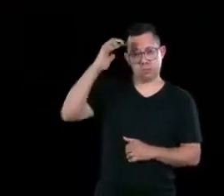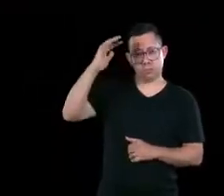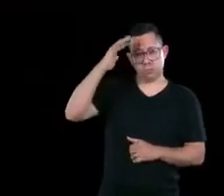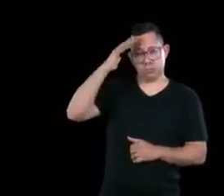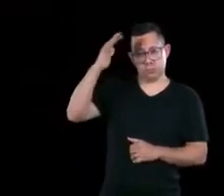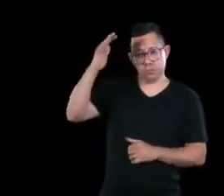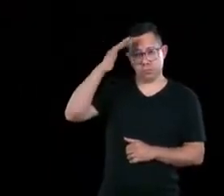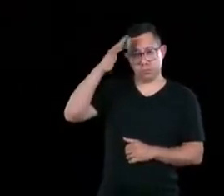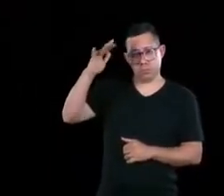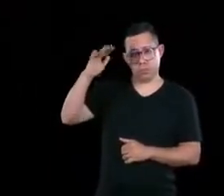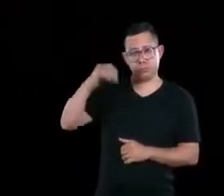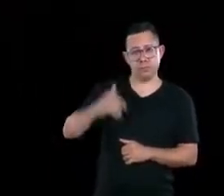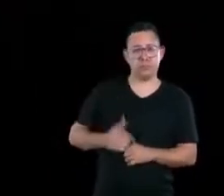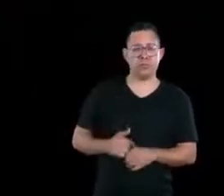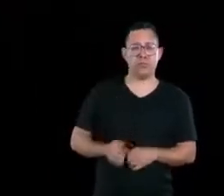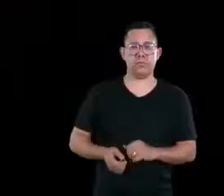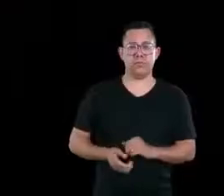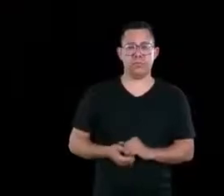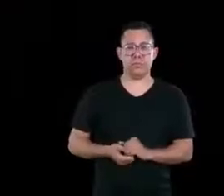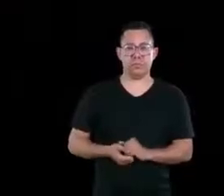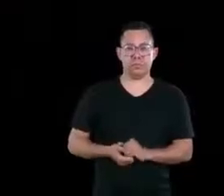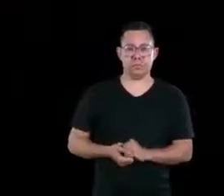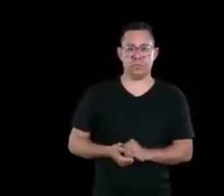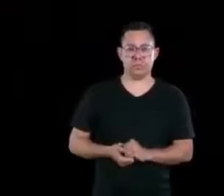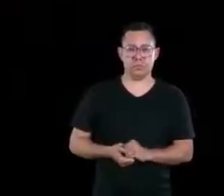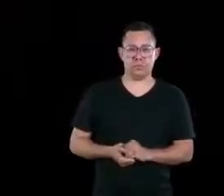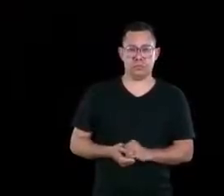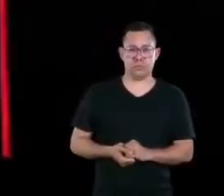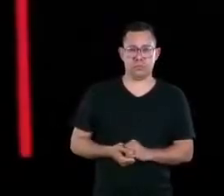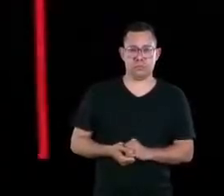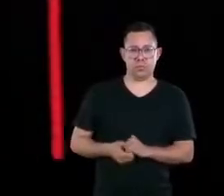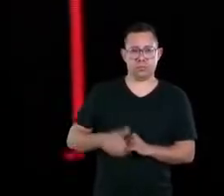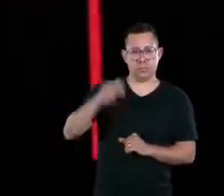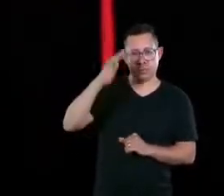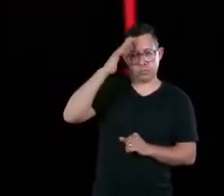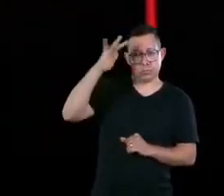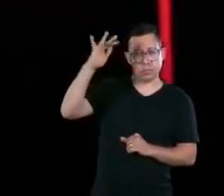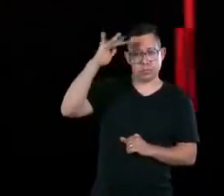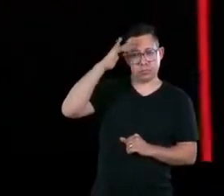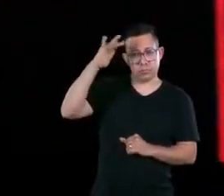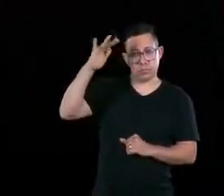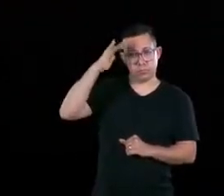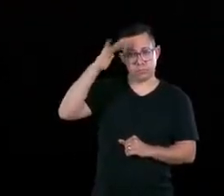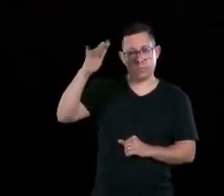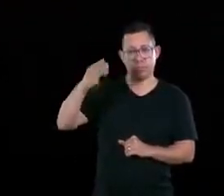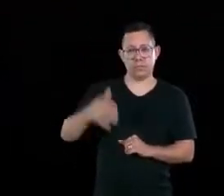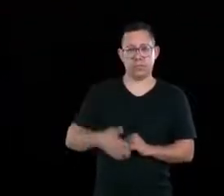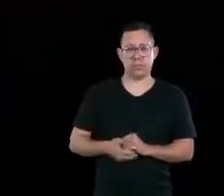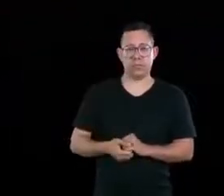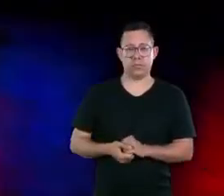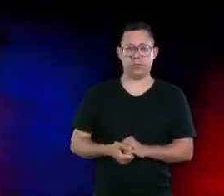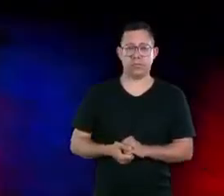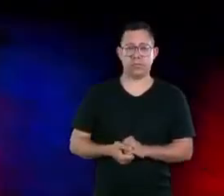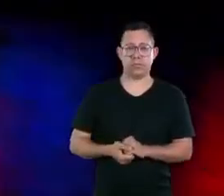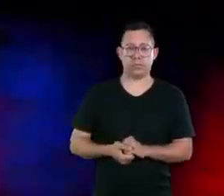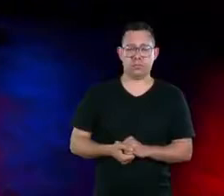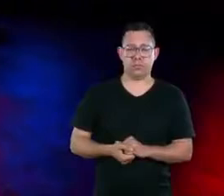Como pensar o pensamento apenas sendo pensamento complexo?